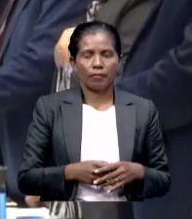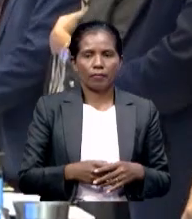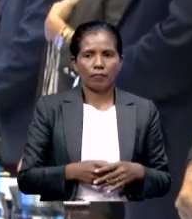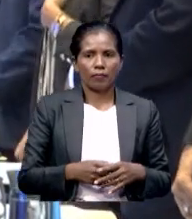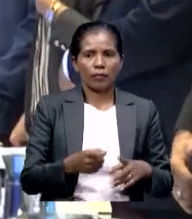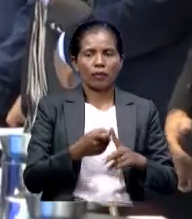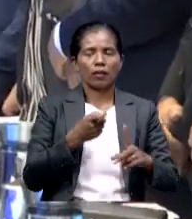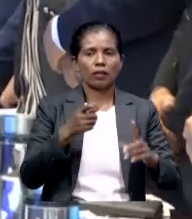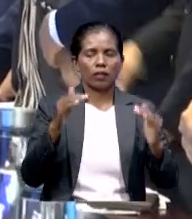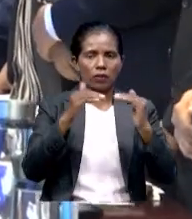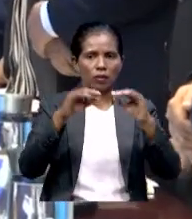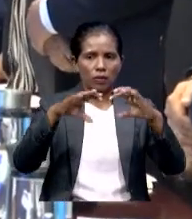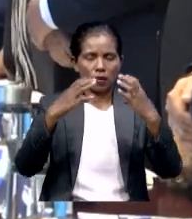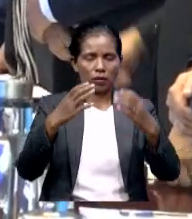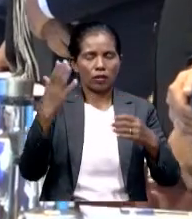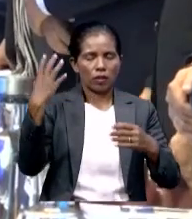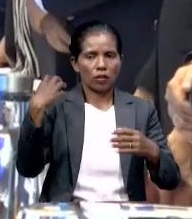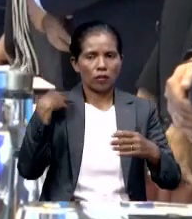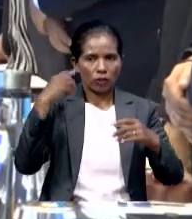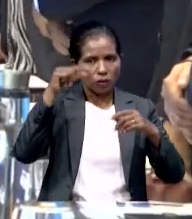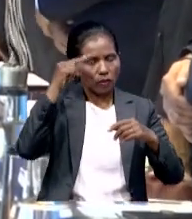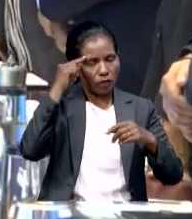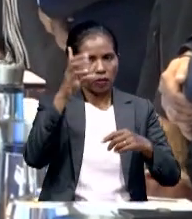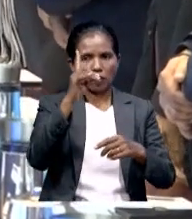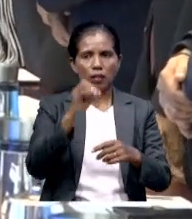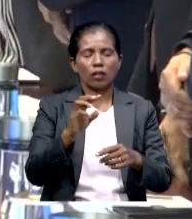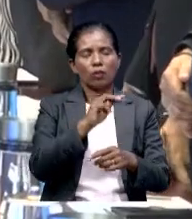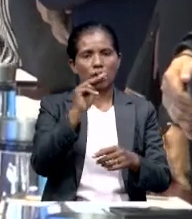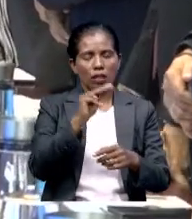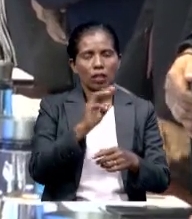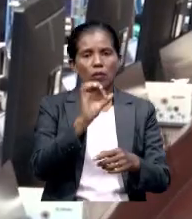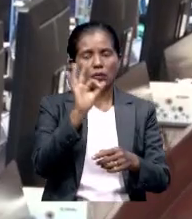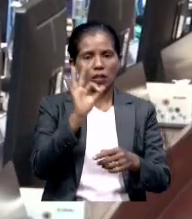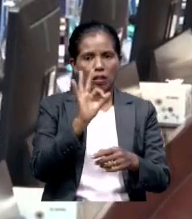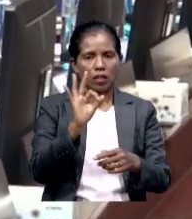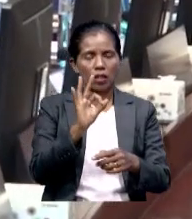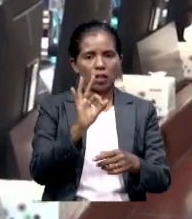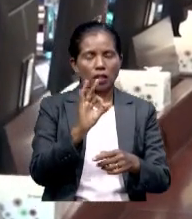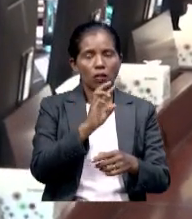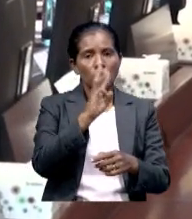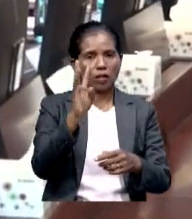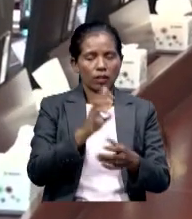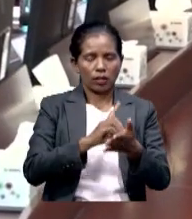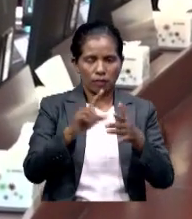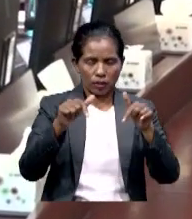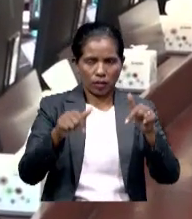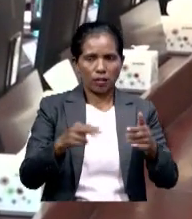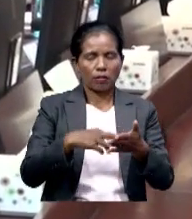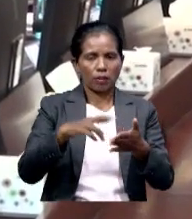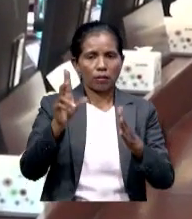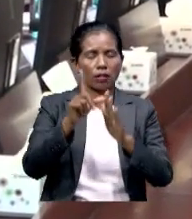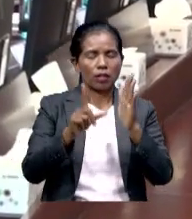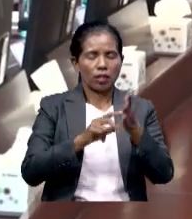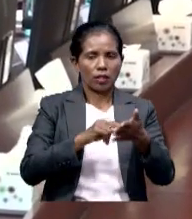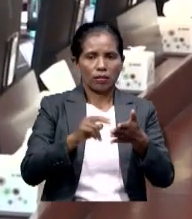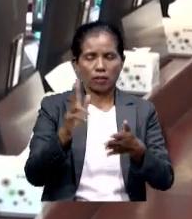Leucir reunião Conselho Ministro e a Palácio Governo dele, quarta semana, né? Aprova projeto decreto-lei para alteração da Hulu, decreto-lei número tolo